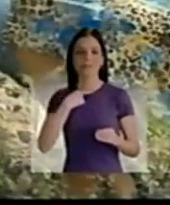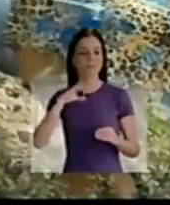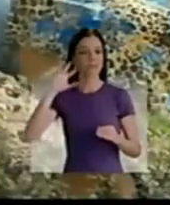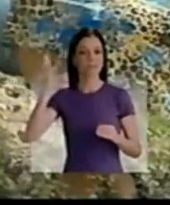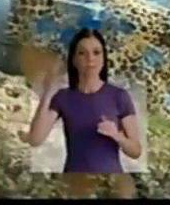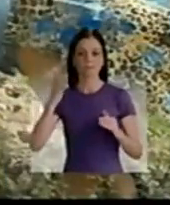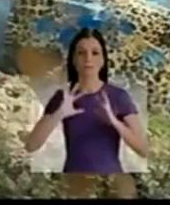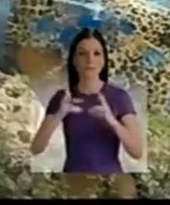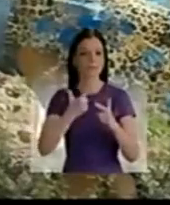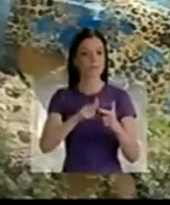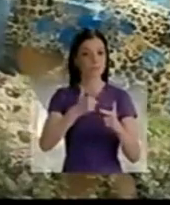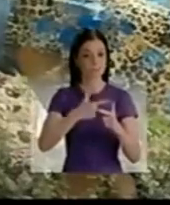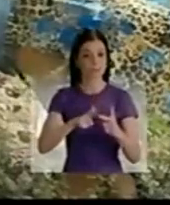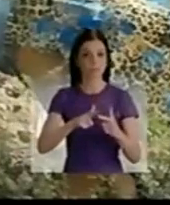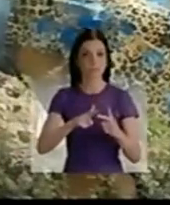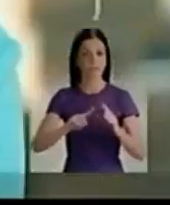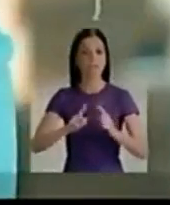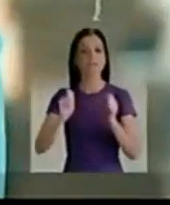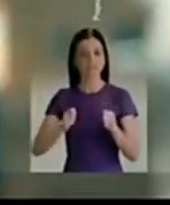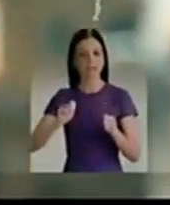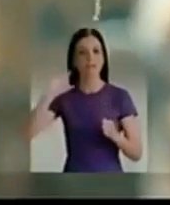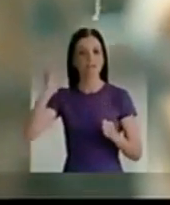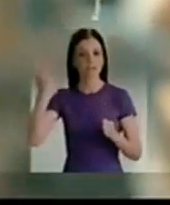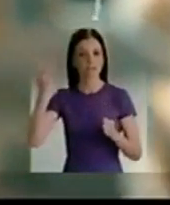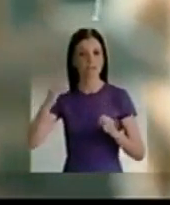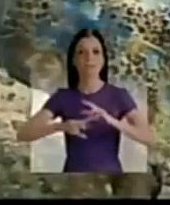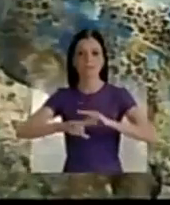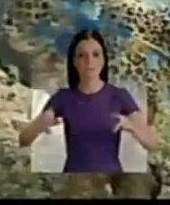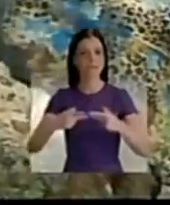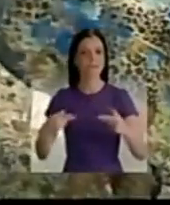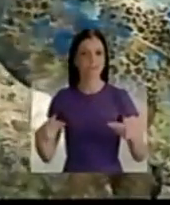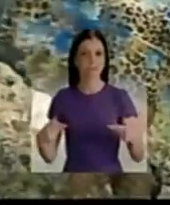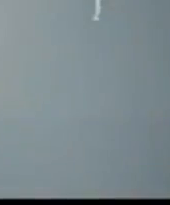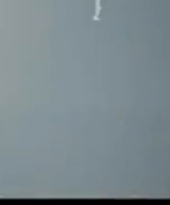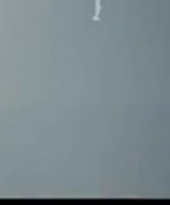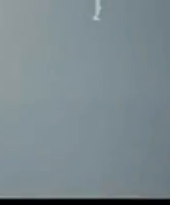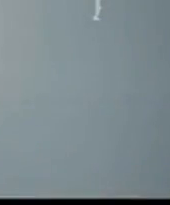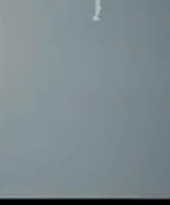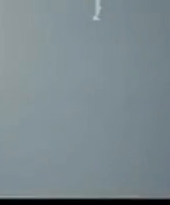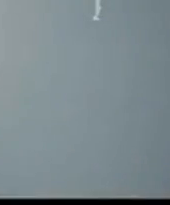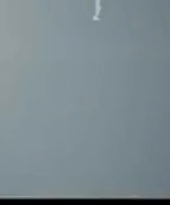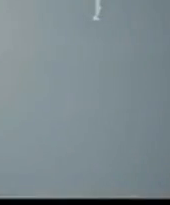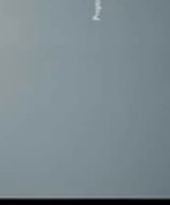para resolver todos os problemas na cidade, mas dá para resolver muita coisa.